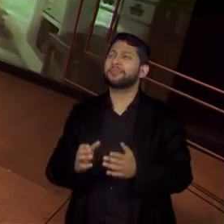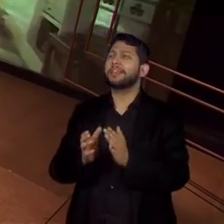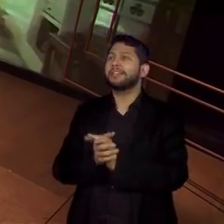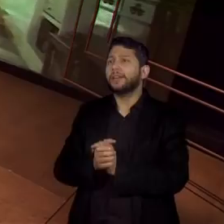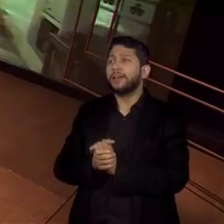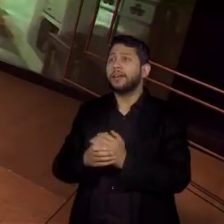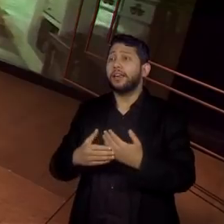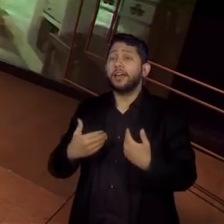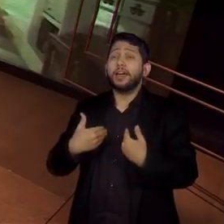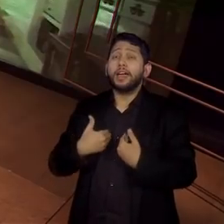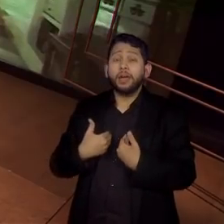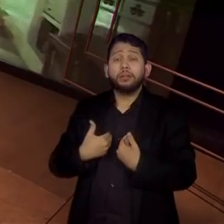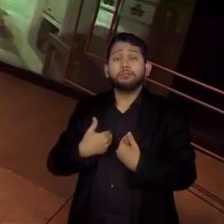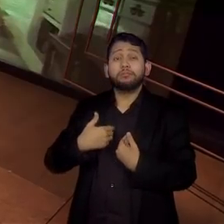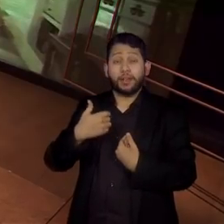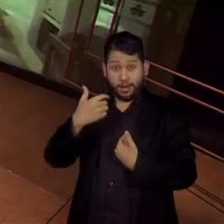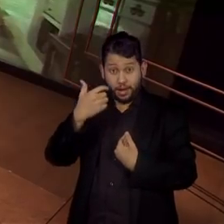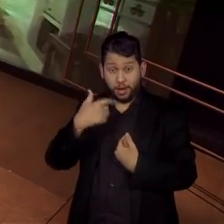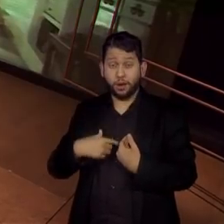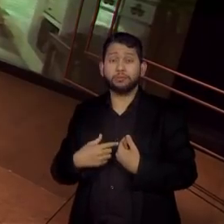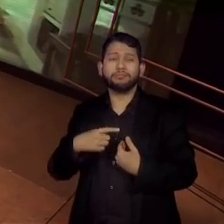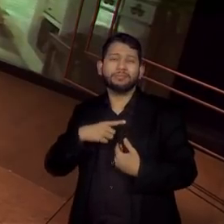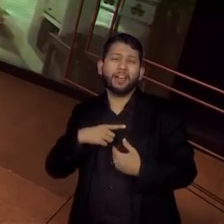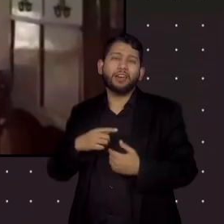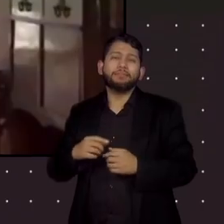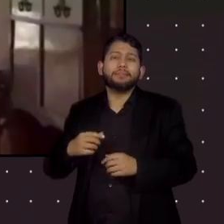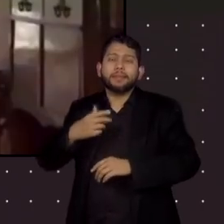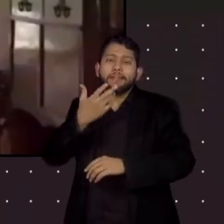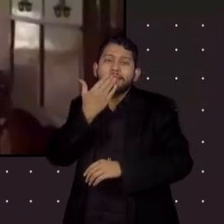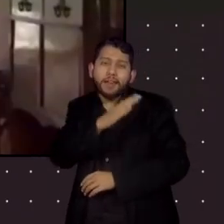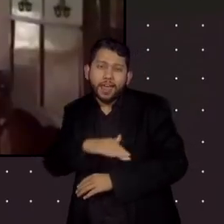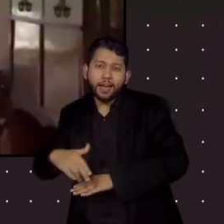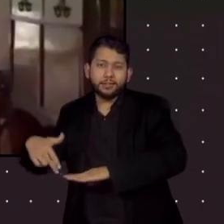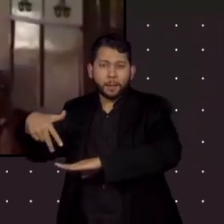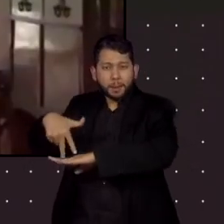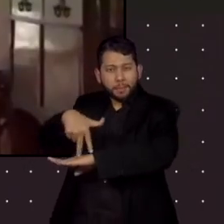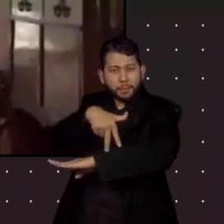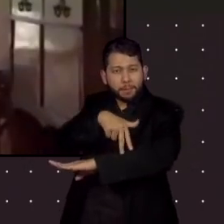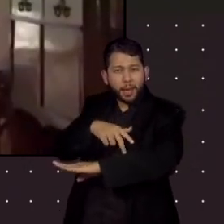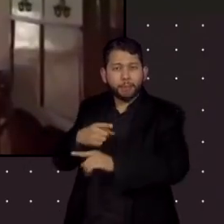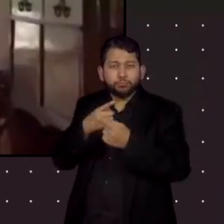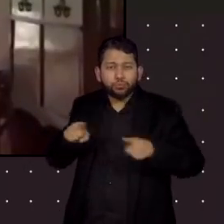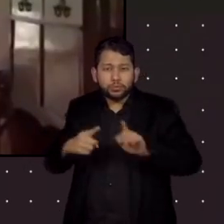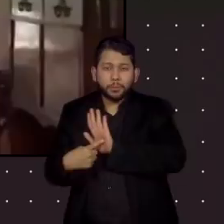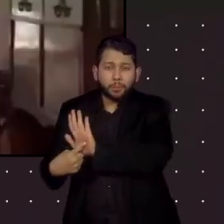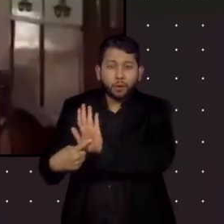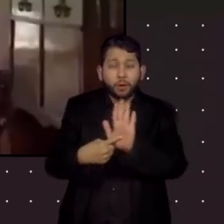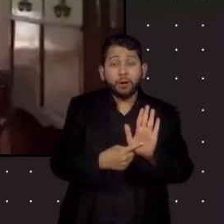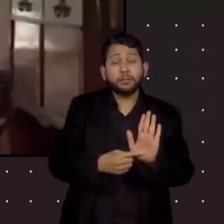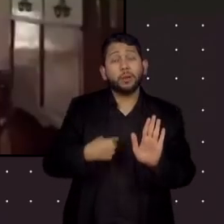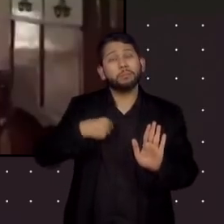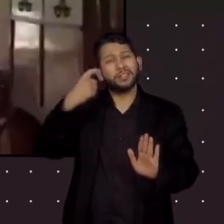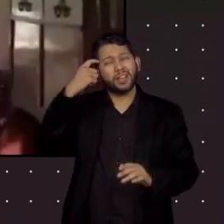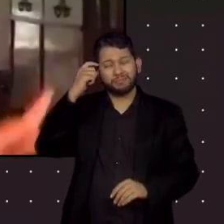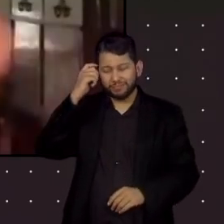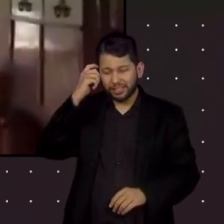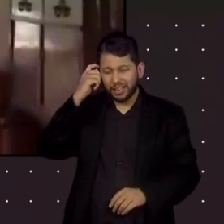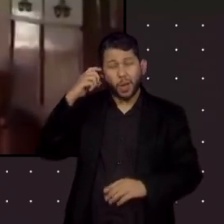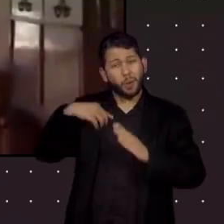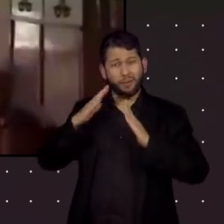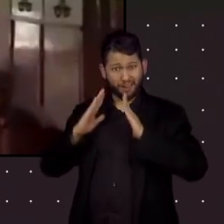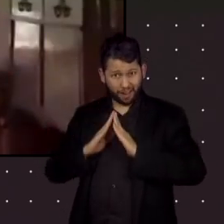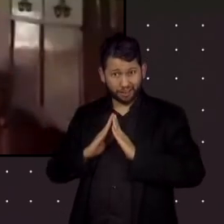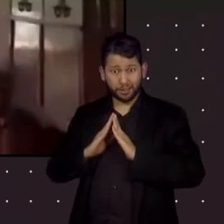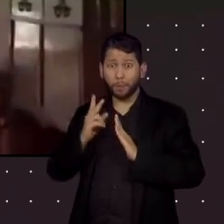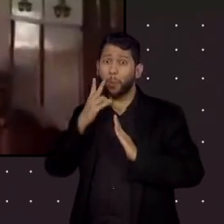Não, eu apresentando esses programas infantis, numa ocasião, porque eu ficava em casa, as coisas iam acontecendo, porque